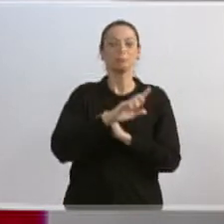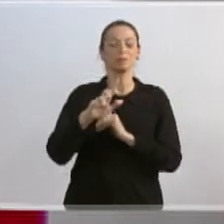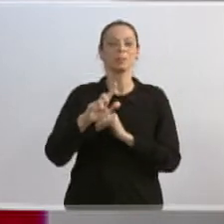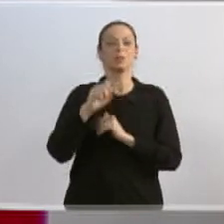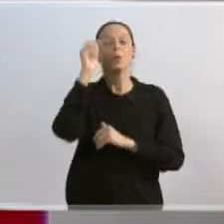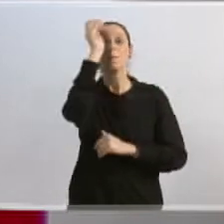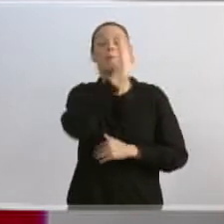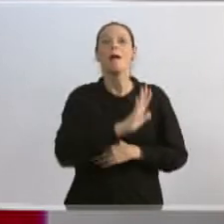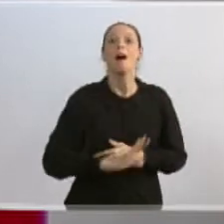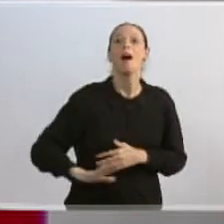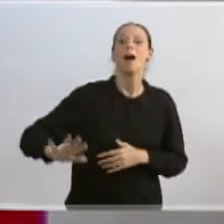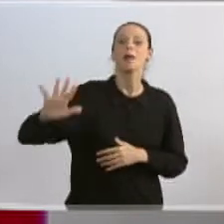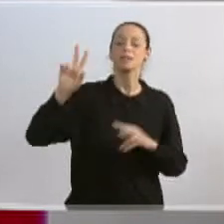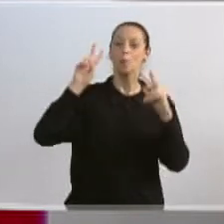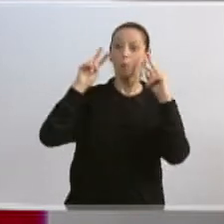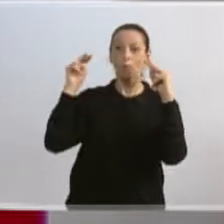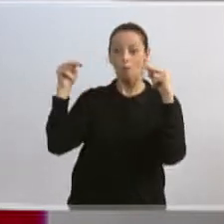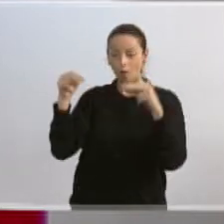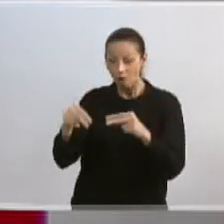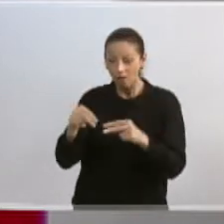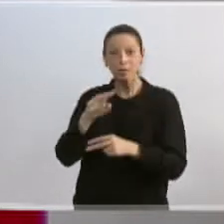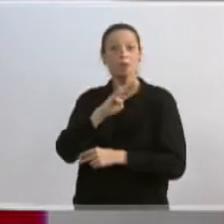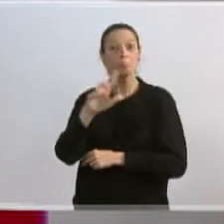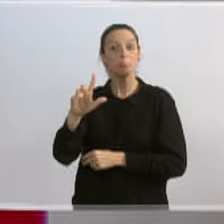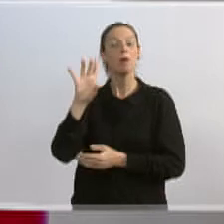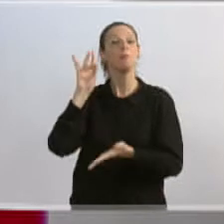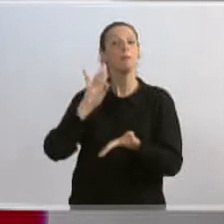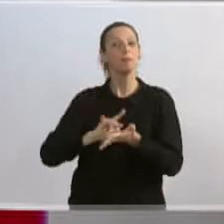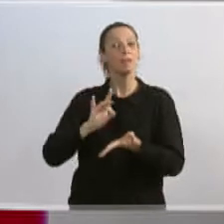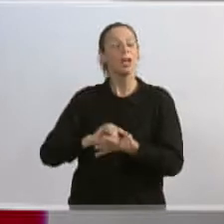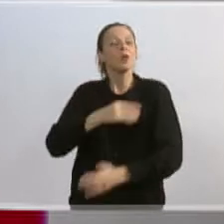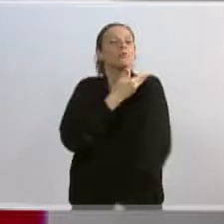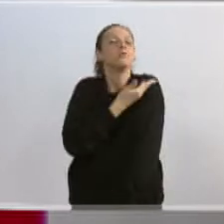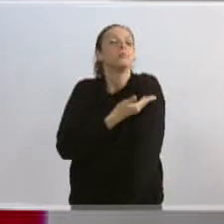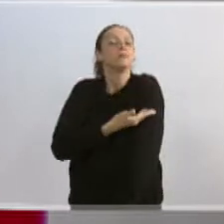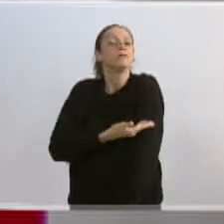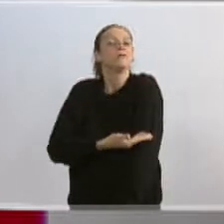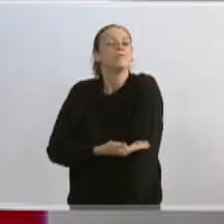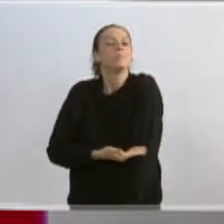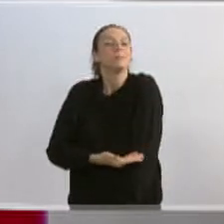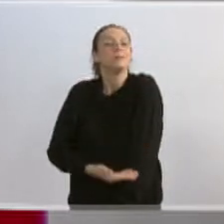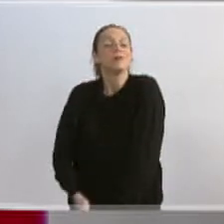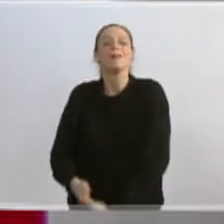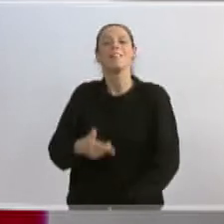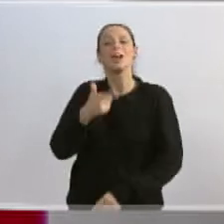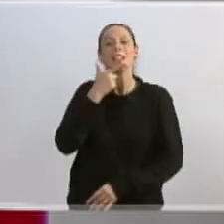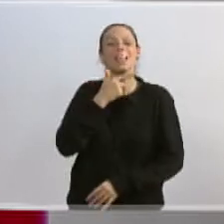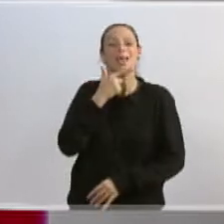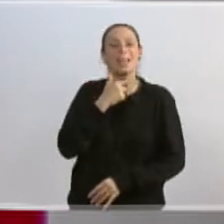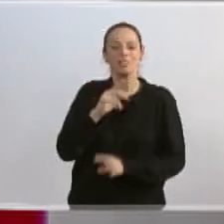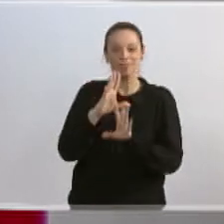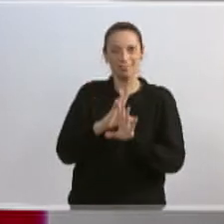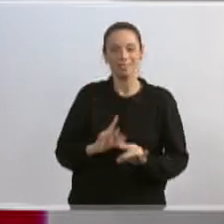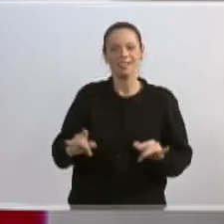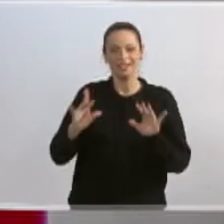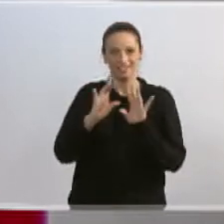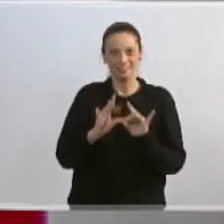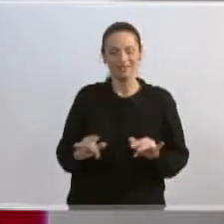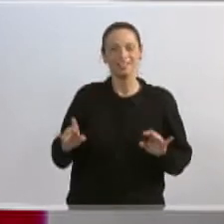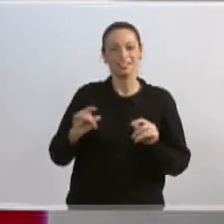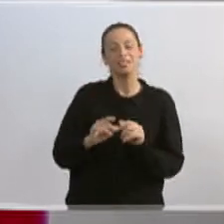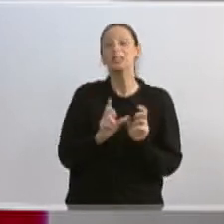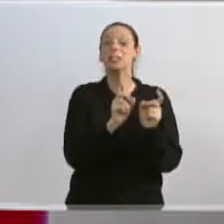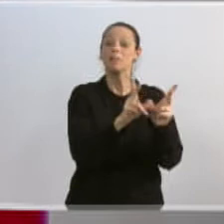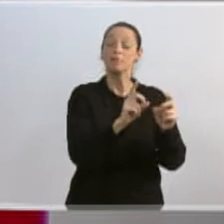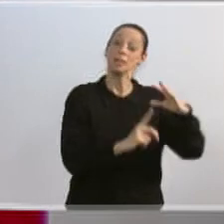comprimento todas aquelas pessoas que mantêm a tradição que fazem em casa para consumo próprio ou comercializam nas feiras e mercados